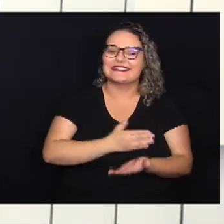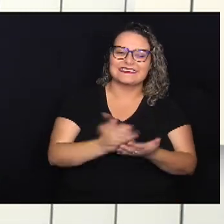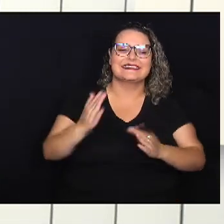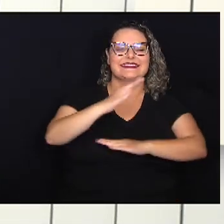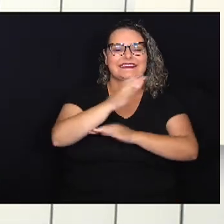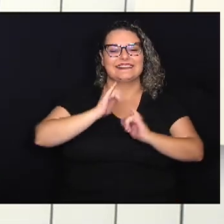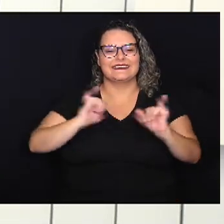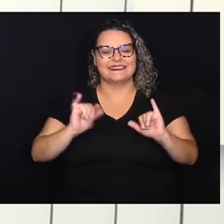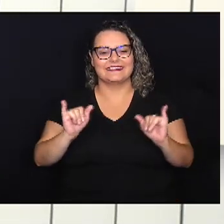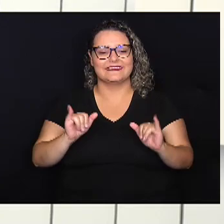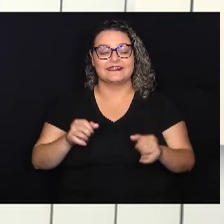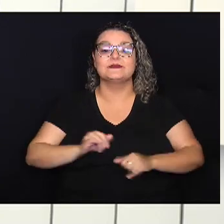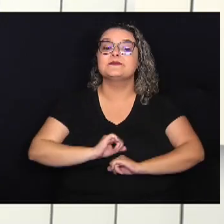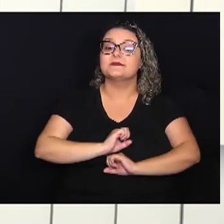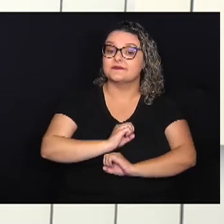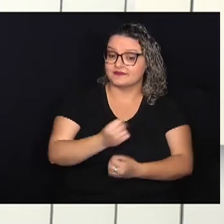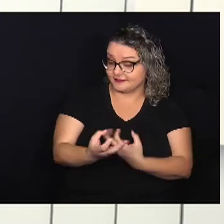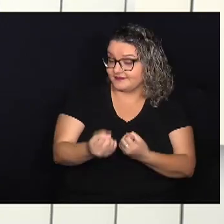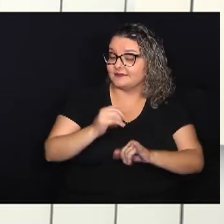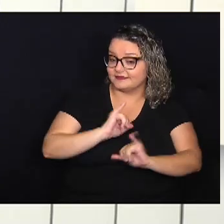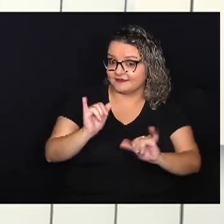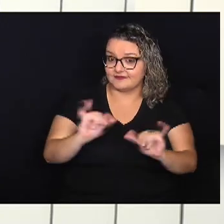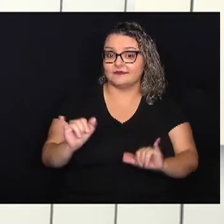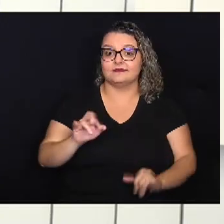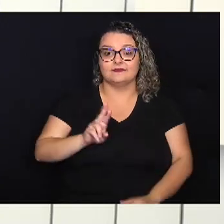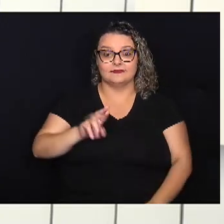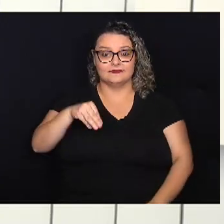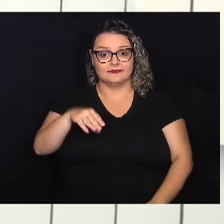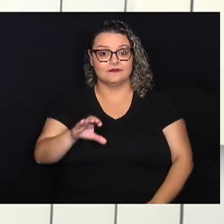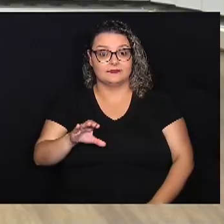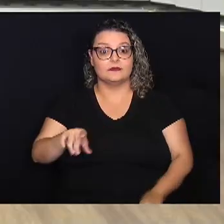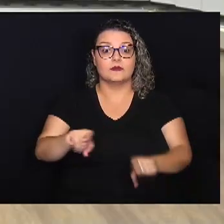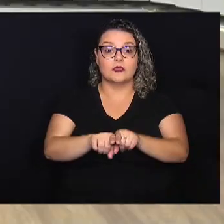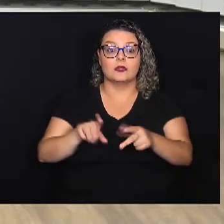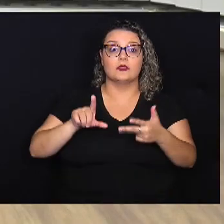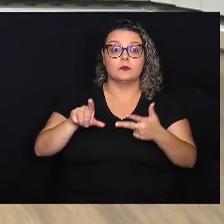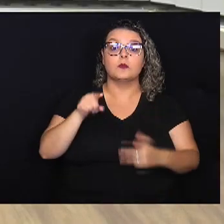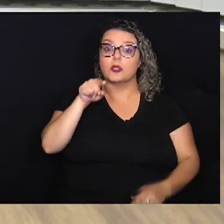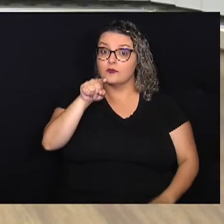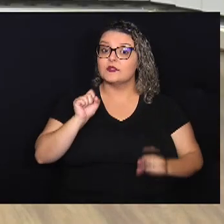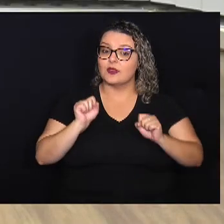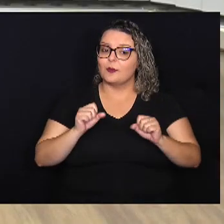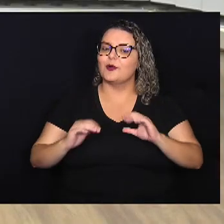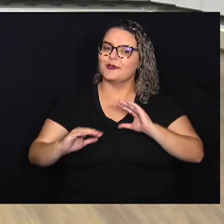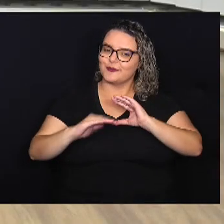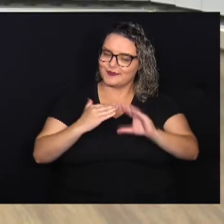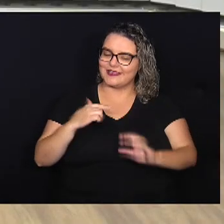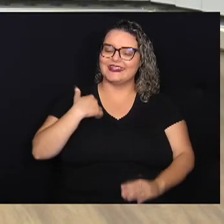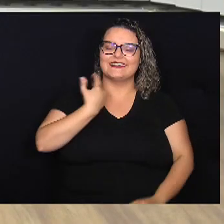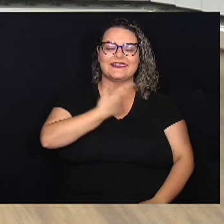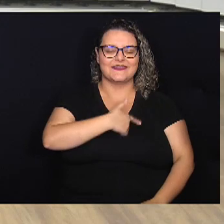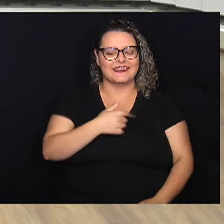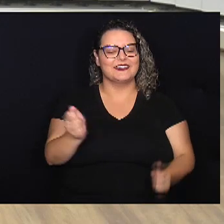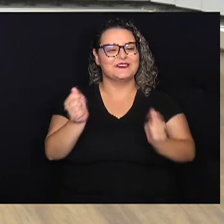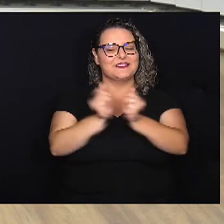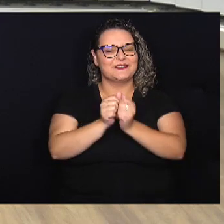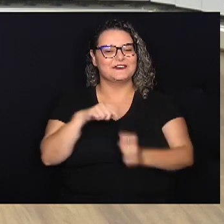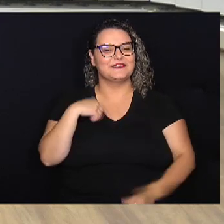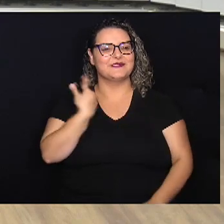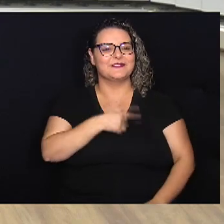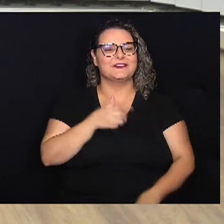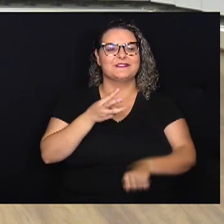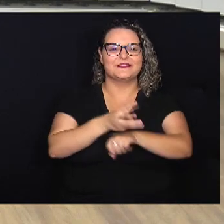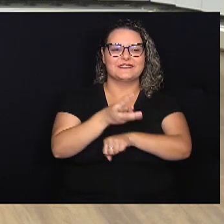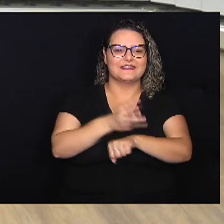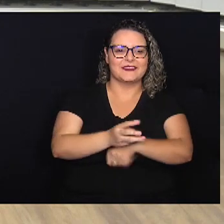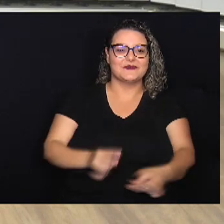as informações da metrópole e do Legislativo. E você pode participar com a gente através do WhatsApp